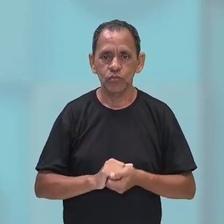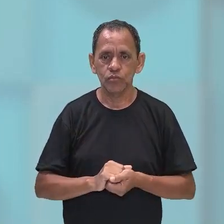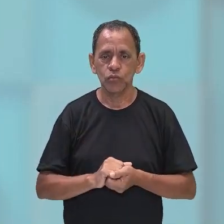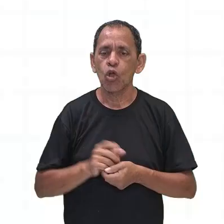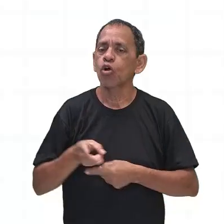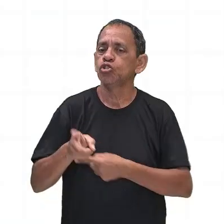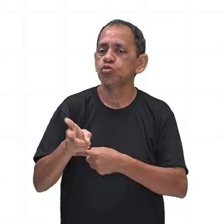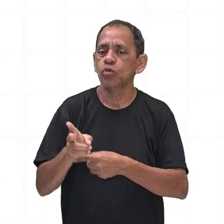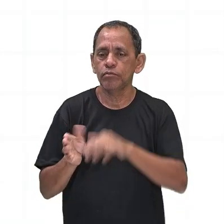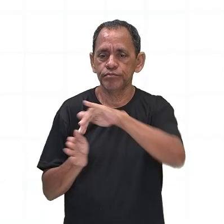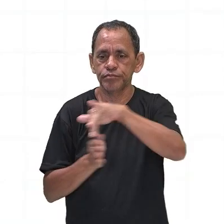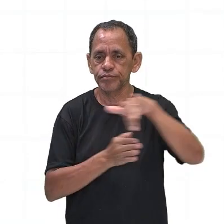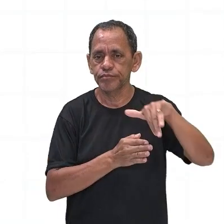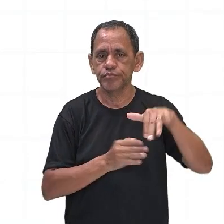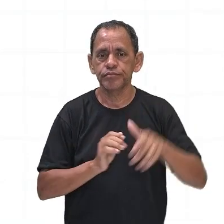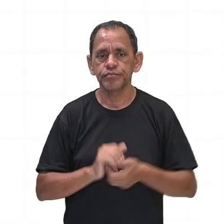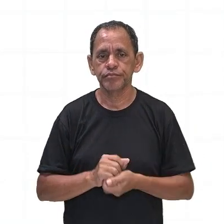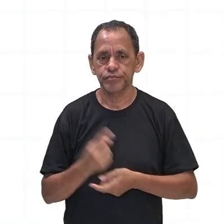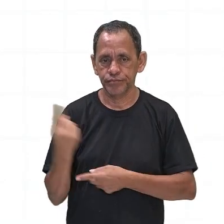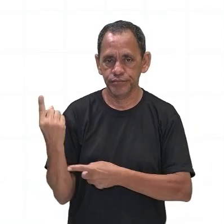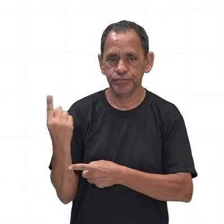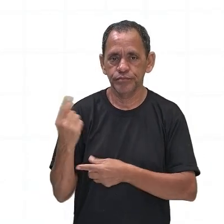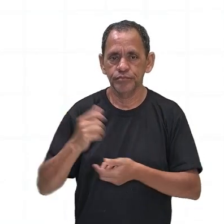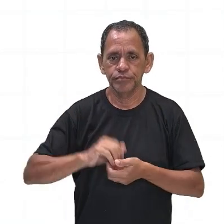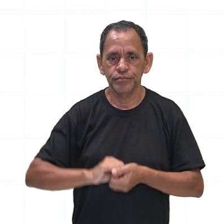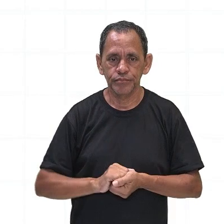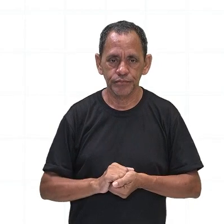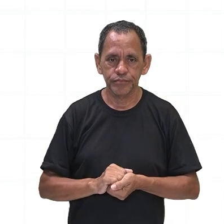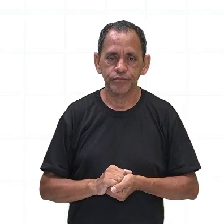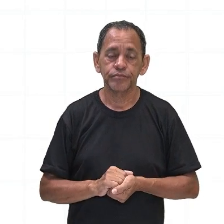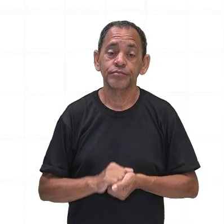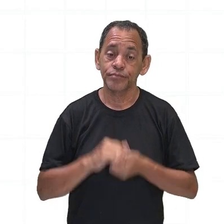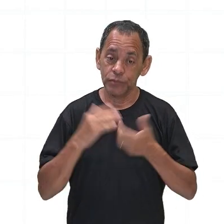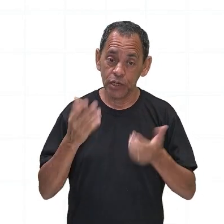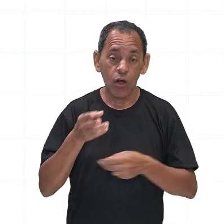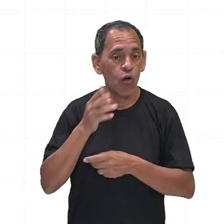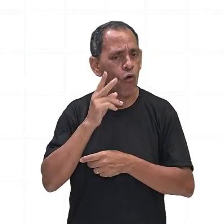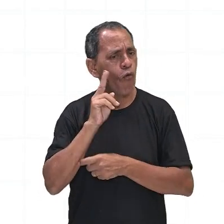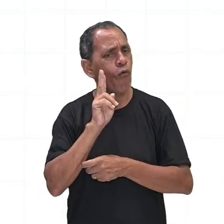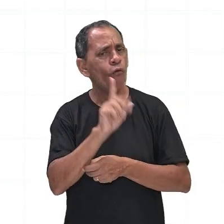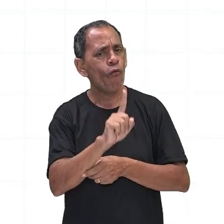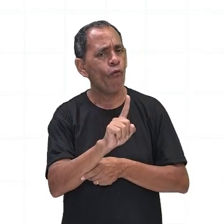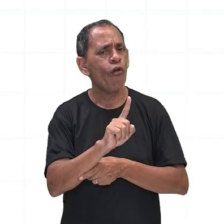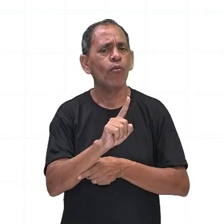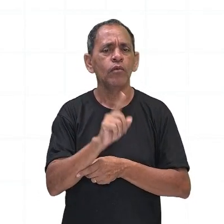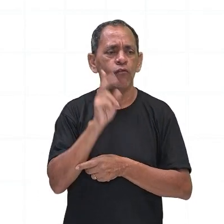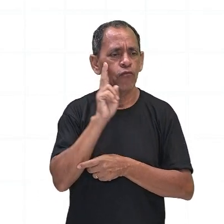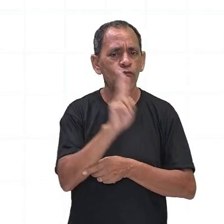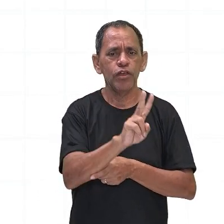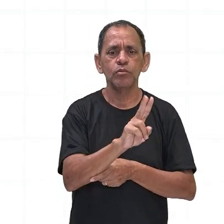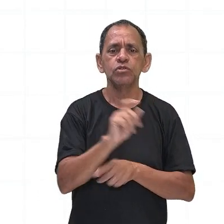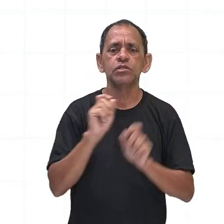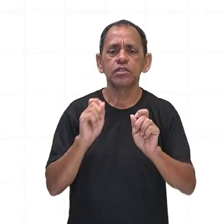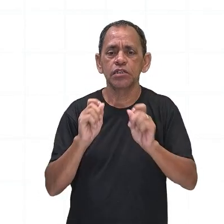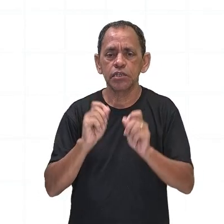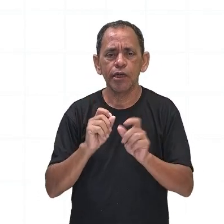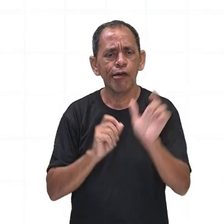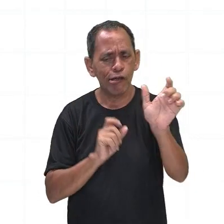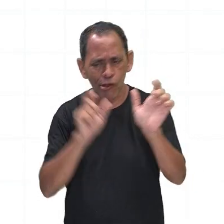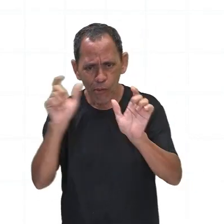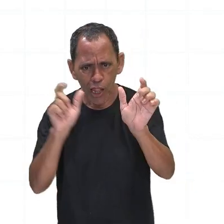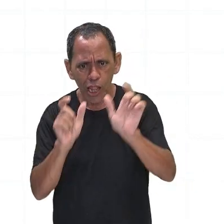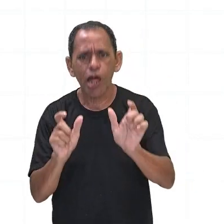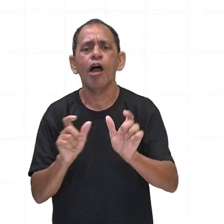continuar a leitura do nosso texto, colocando aí para vocês, olha só. Então já vimos aí que essas palavras, certo? Esses termos que são os adjuntos,